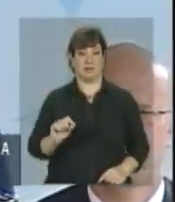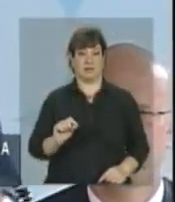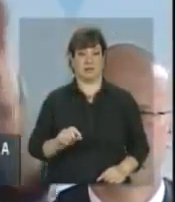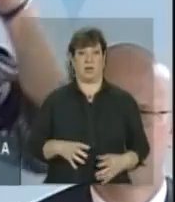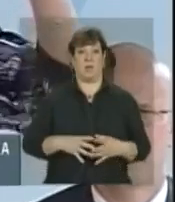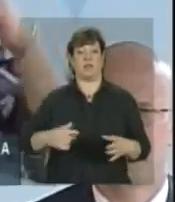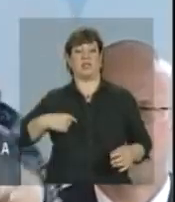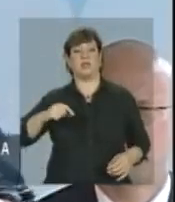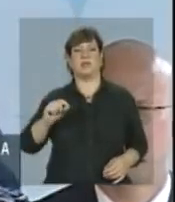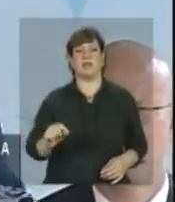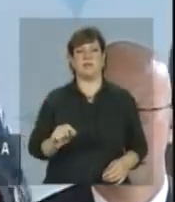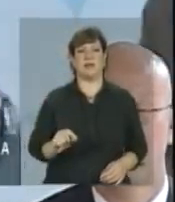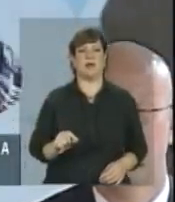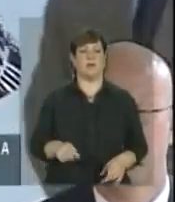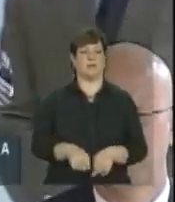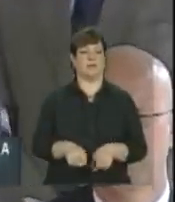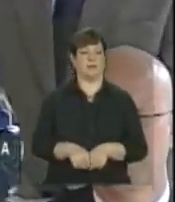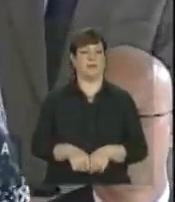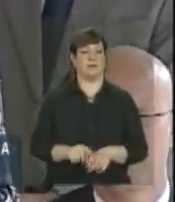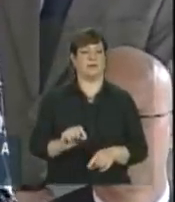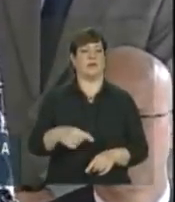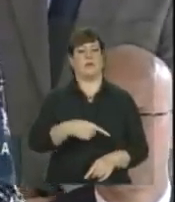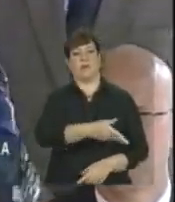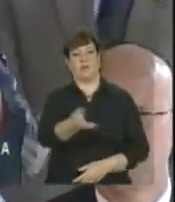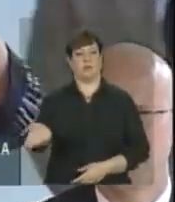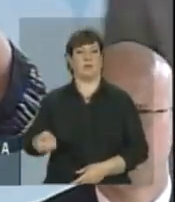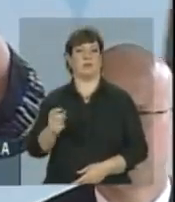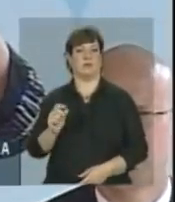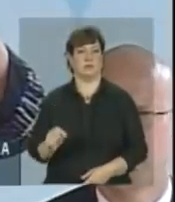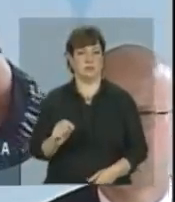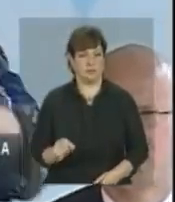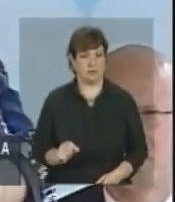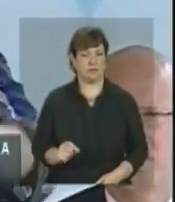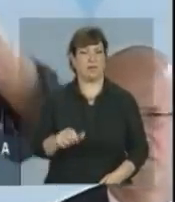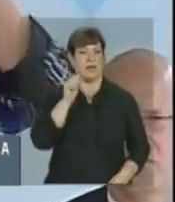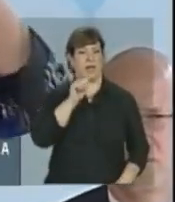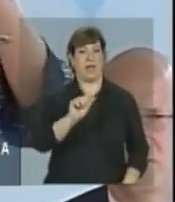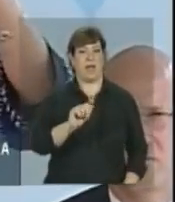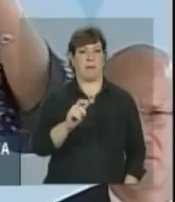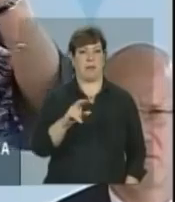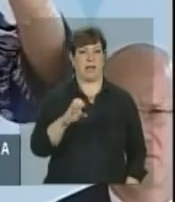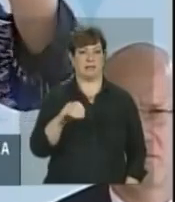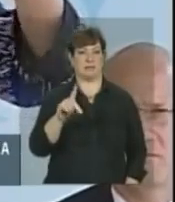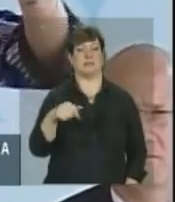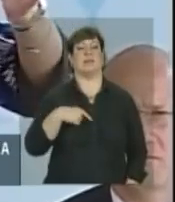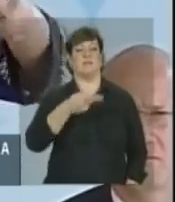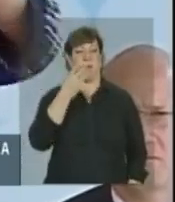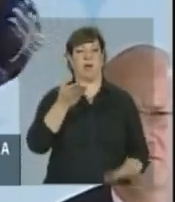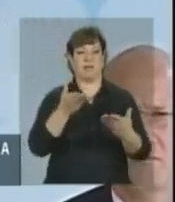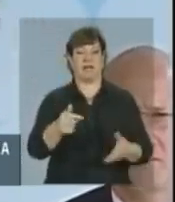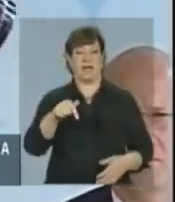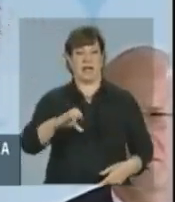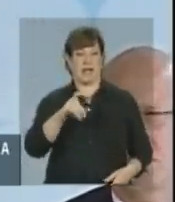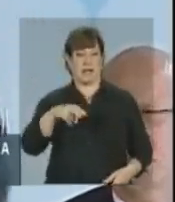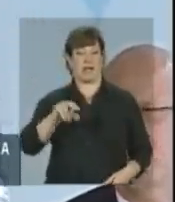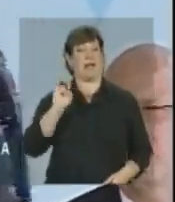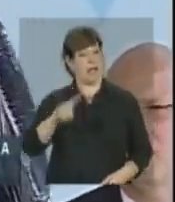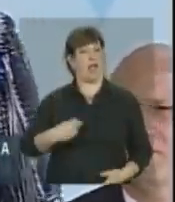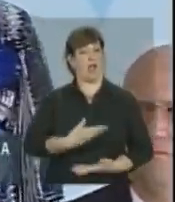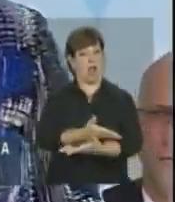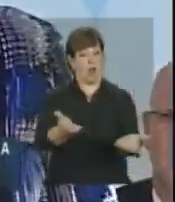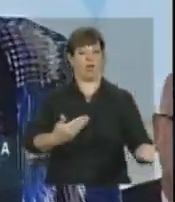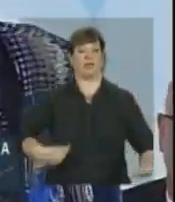clínica, como disse a Aparecida, é aquela de vocês. A Aparecida disse assim: essa clínica é nossa, é de cada um